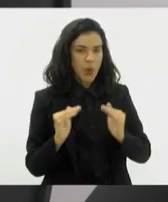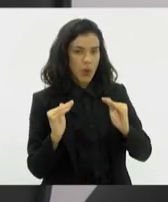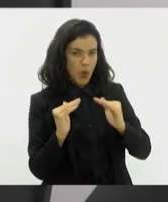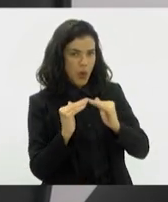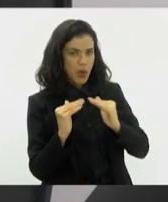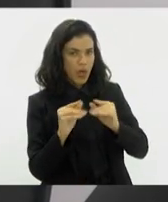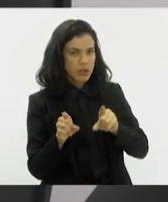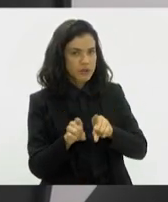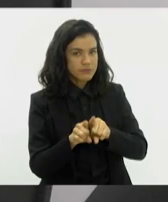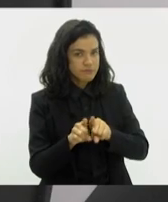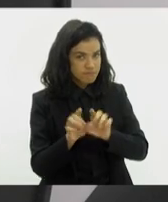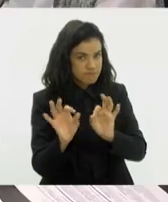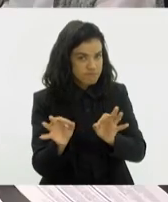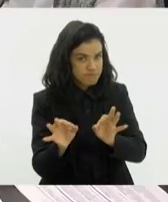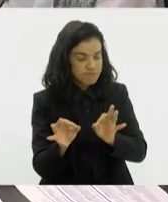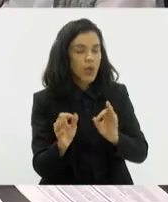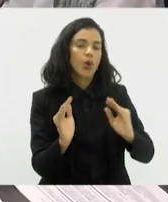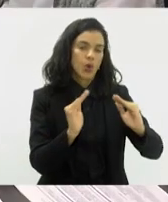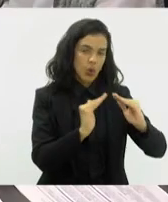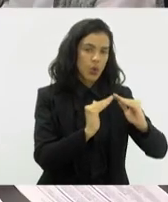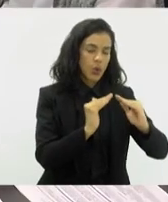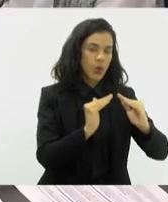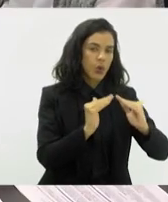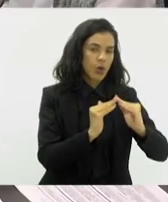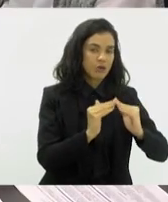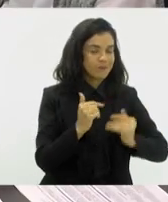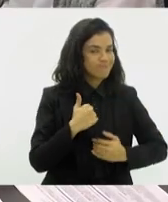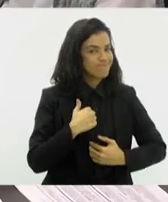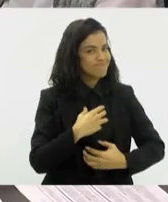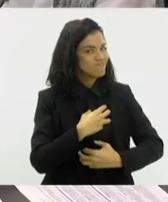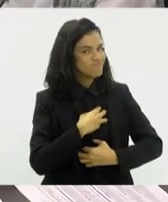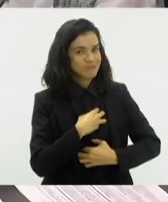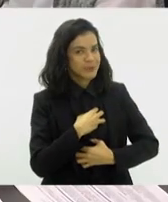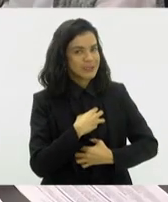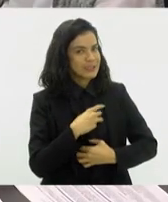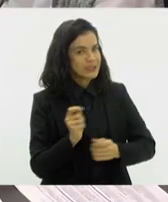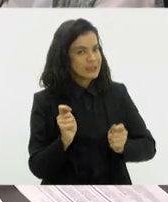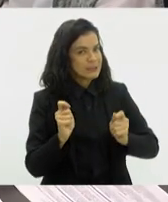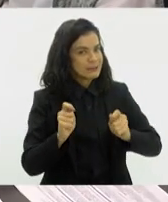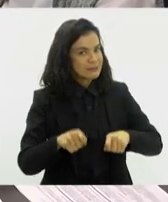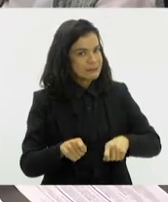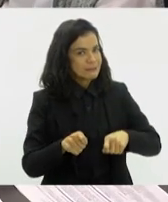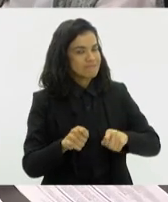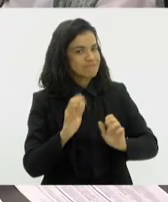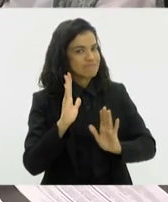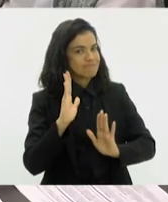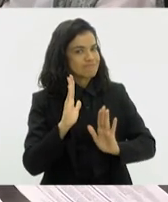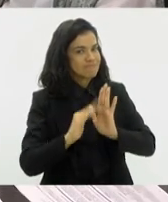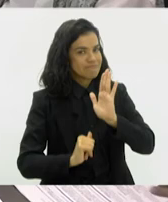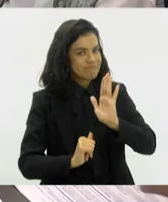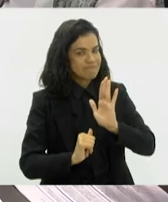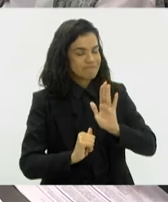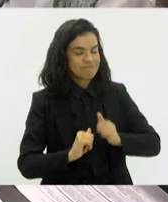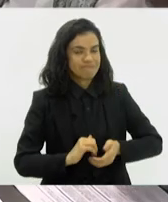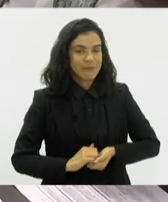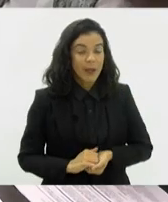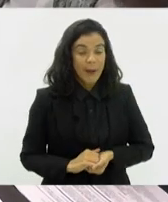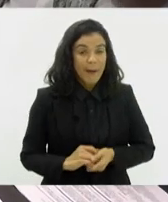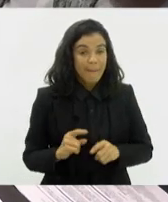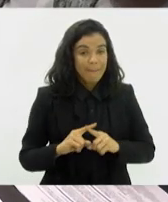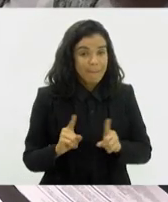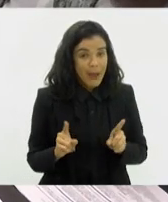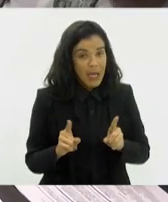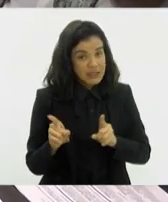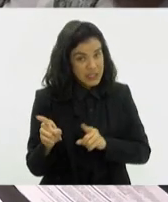concorda? Concordo, presidente. É, porque eu não me sinto capaz de abduzir o relator original. Mas, como